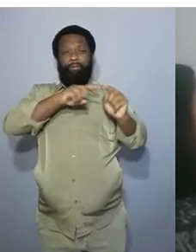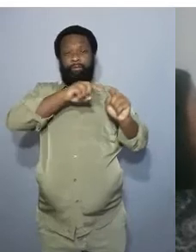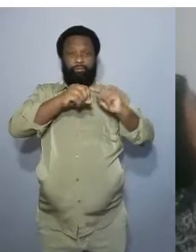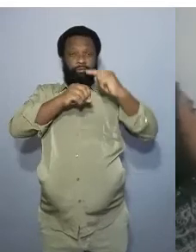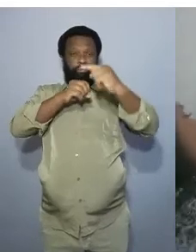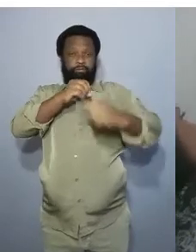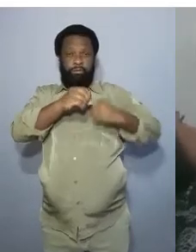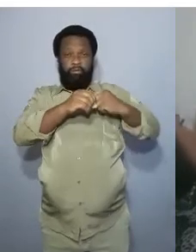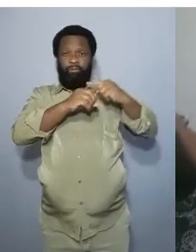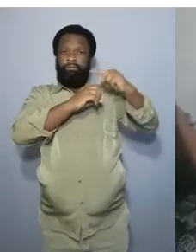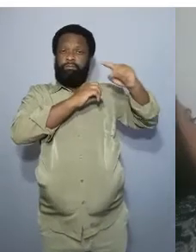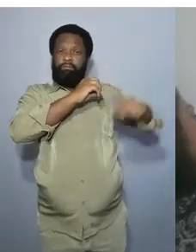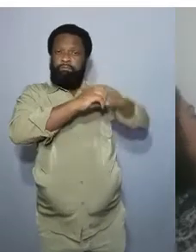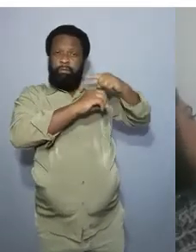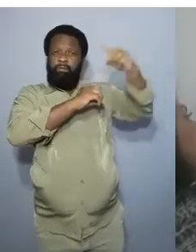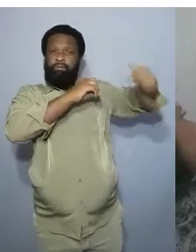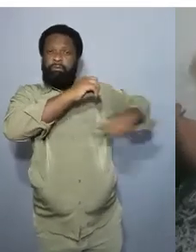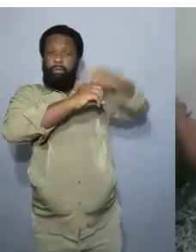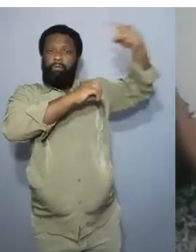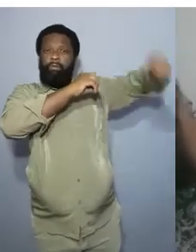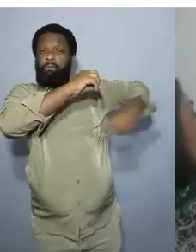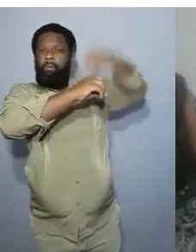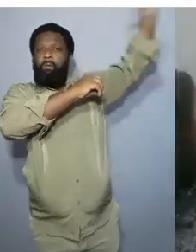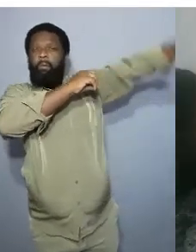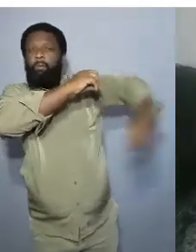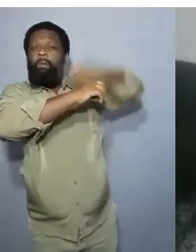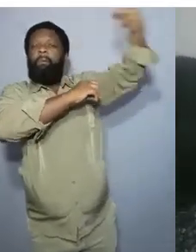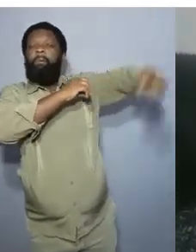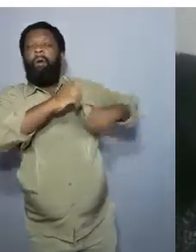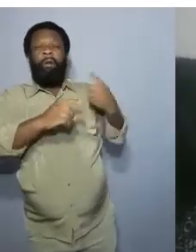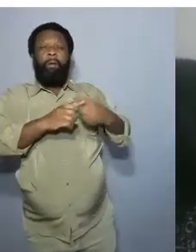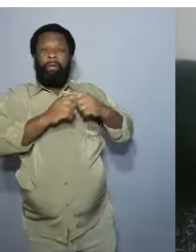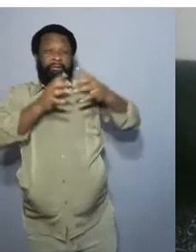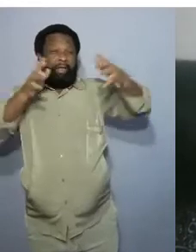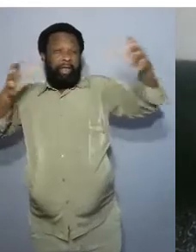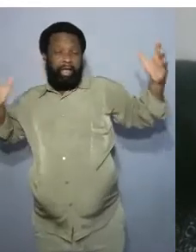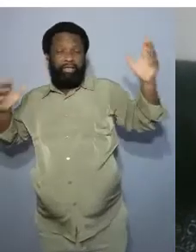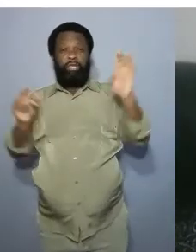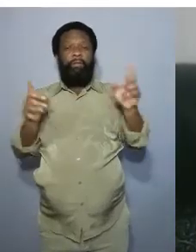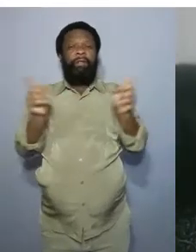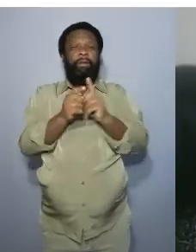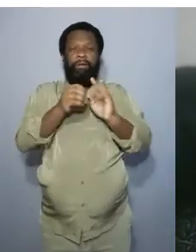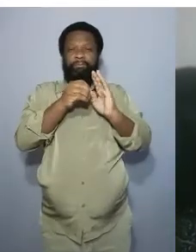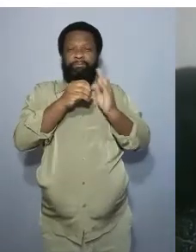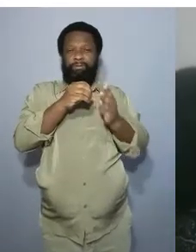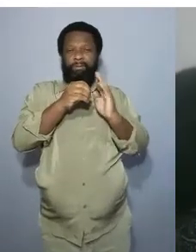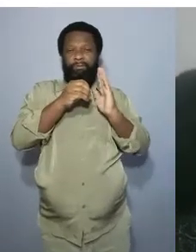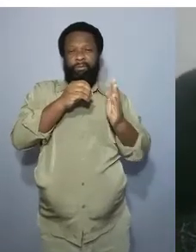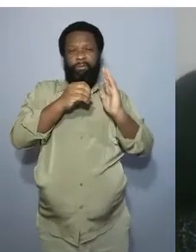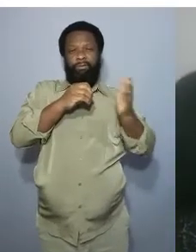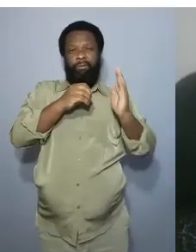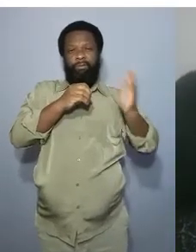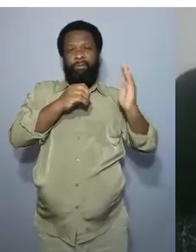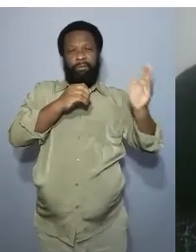não fechei, ó, tudo bem? Eu não fechei essa órbita circular, não fechei, porque senão ficaria muito grande. Então eu só coloquei esses riscos